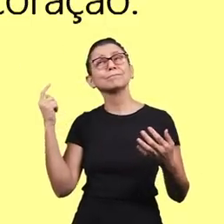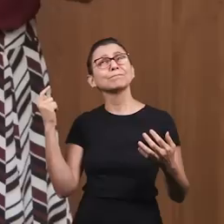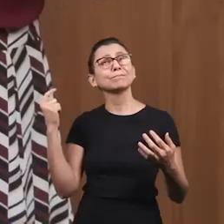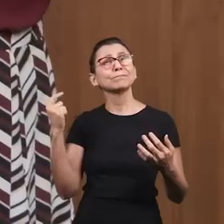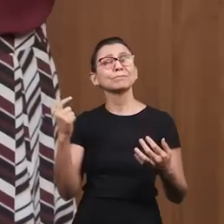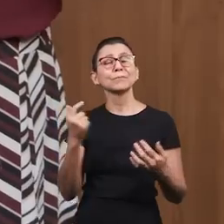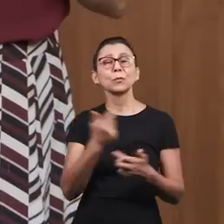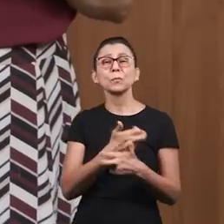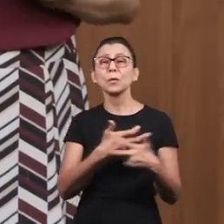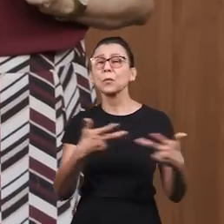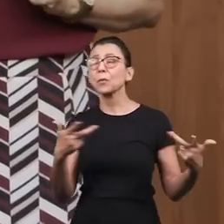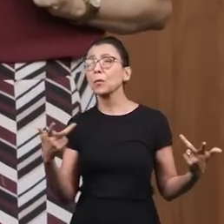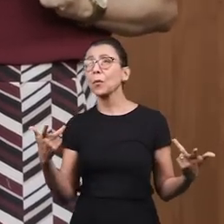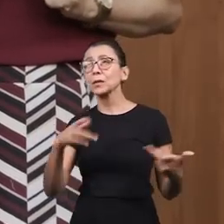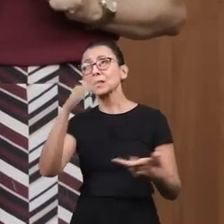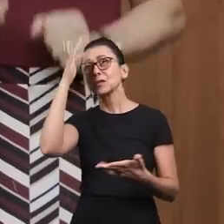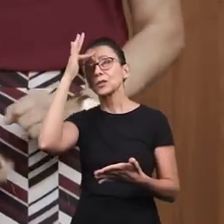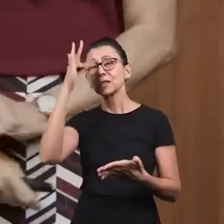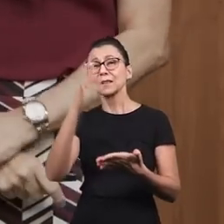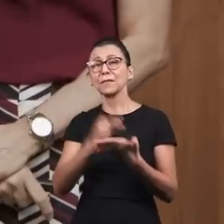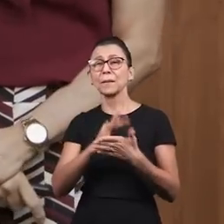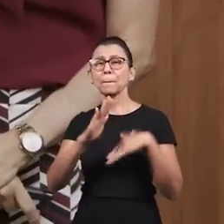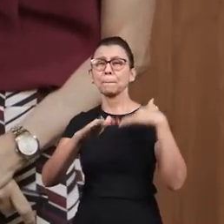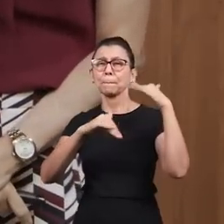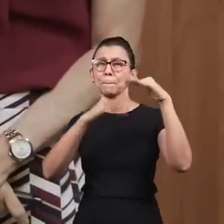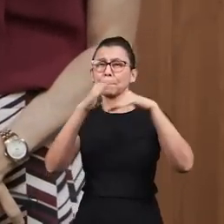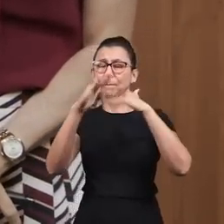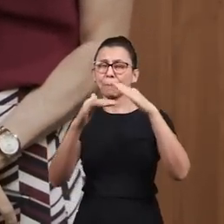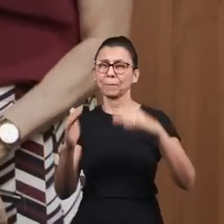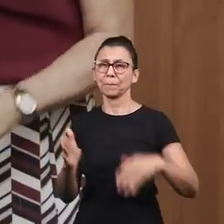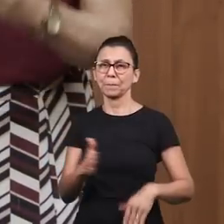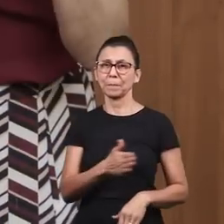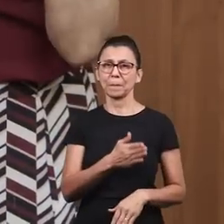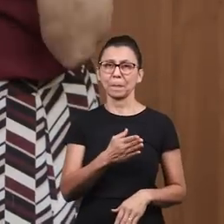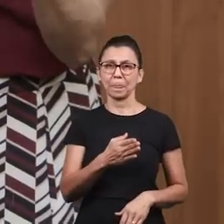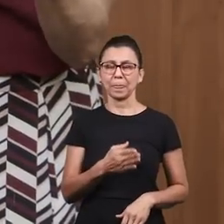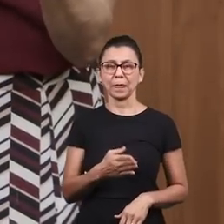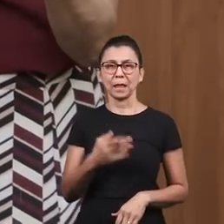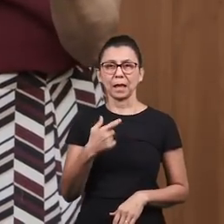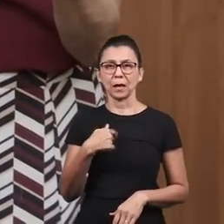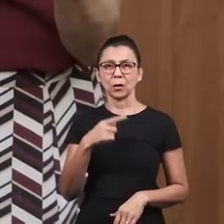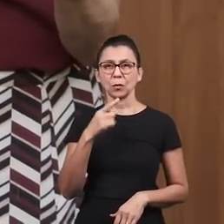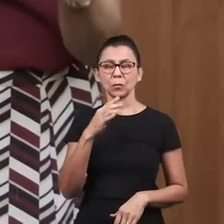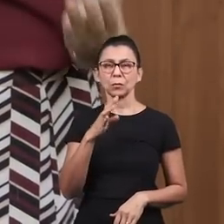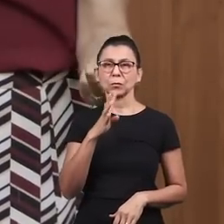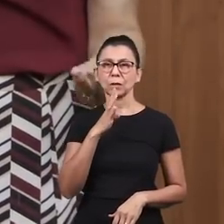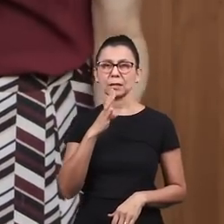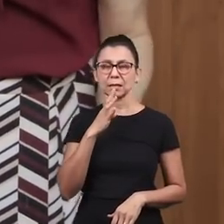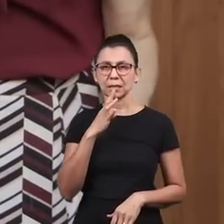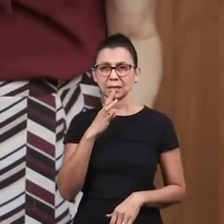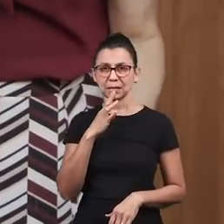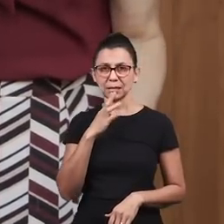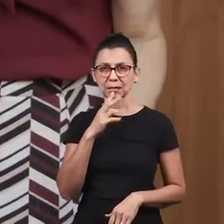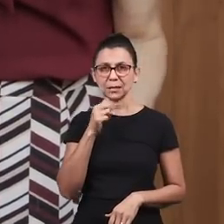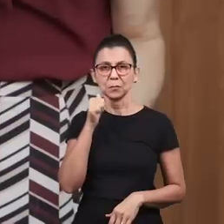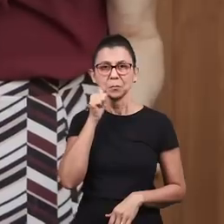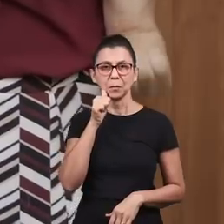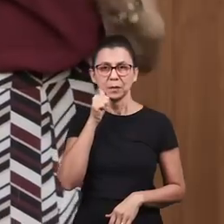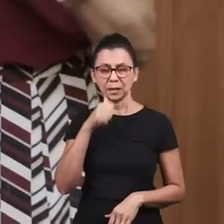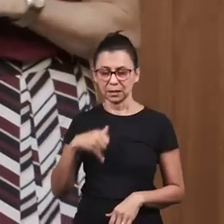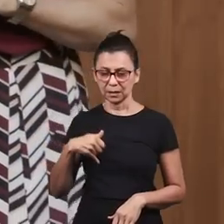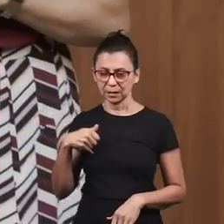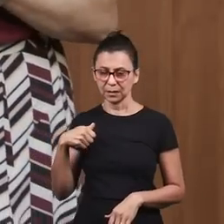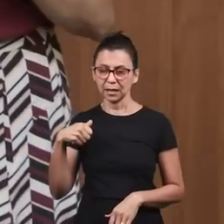que aumenta a nossa fé. Eu conheci uma menina de 3 anos, ela tinha 3 aninhos.